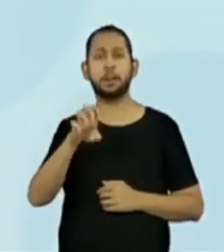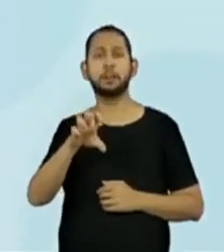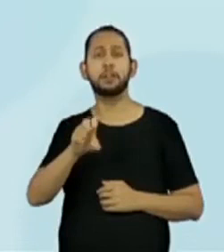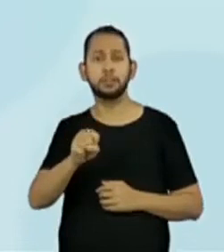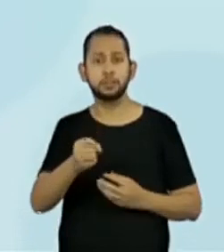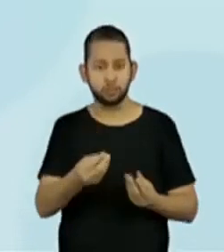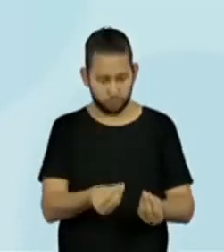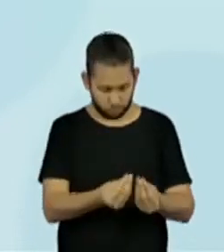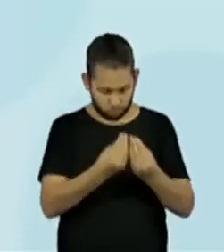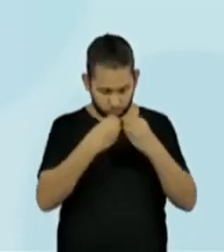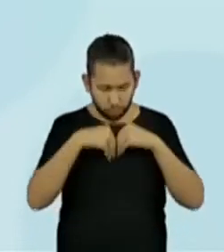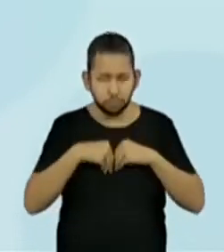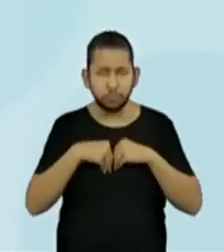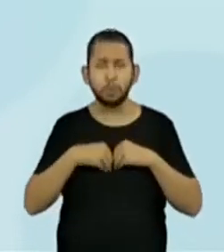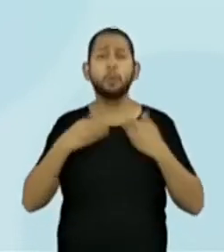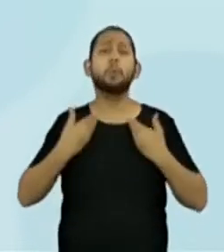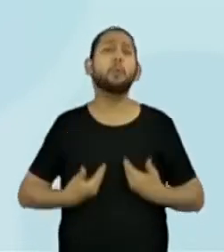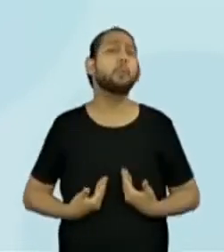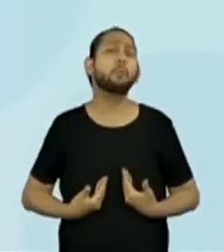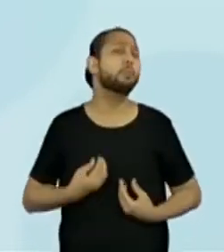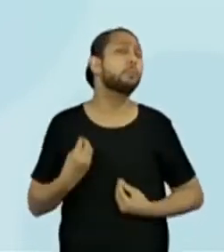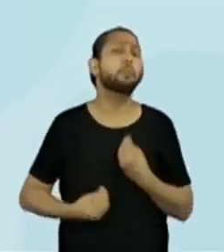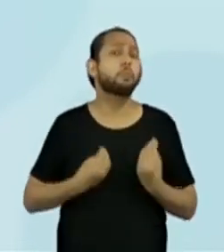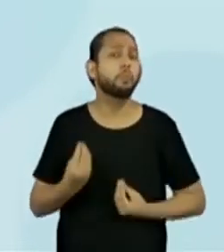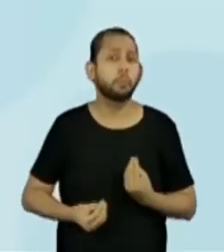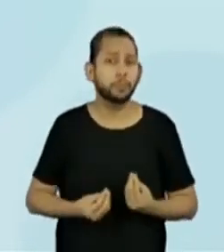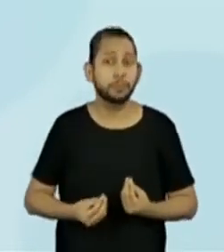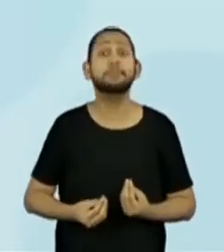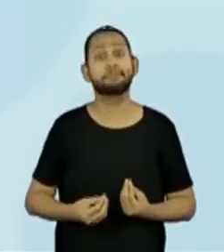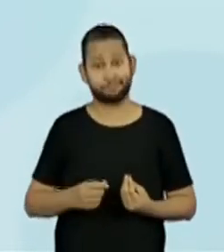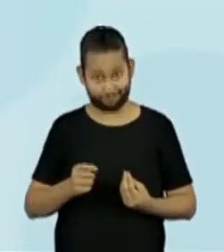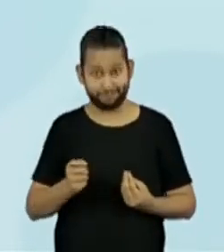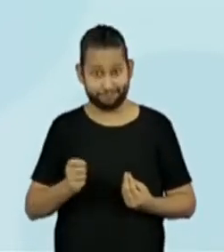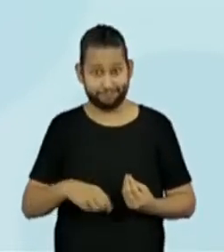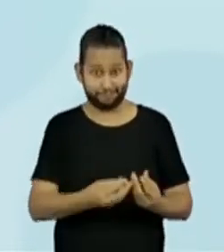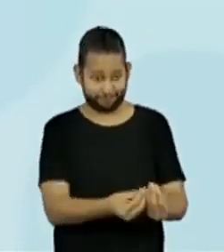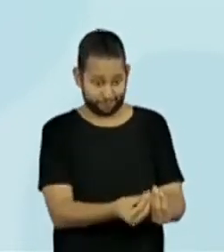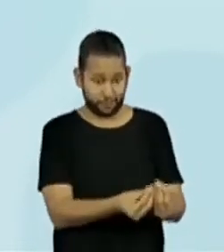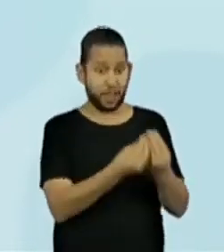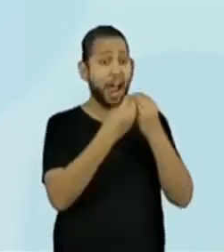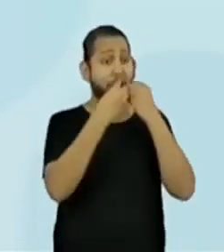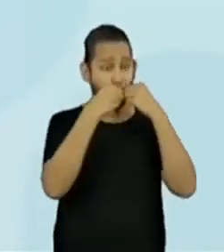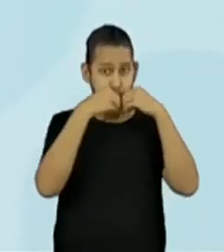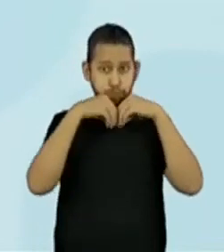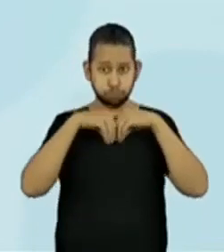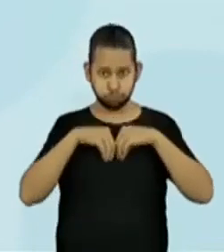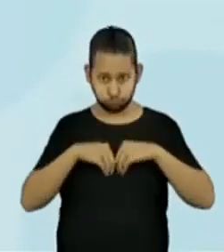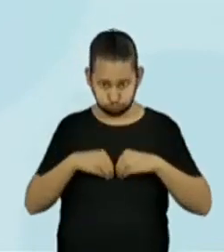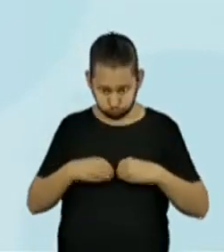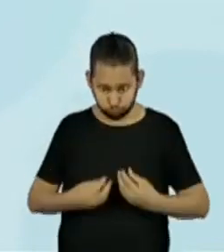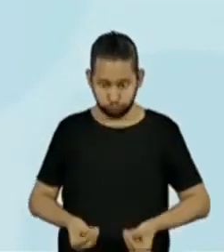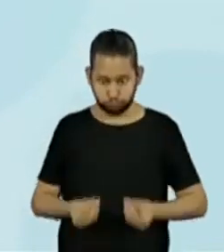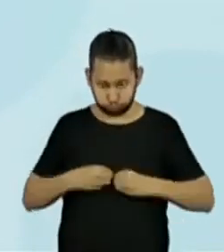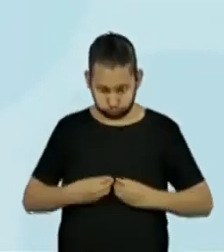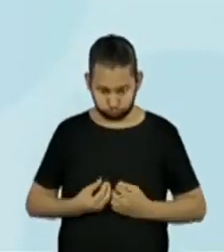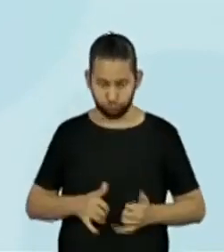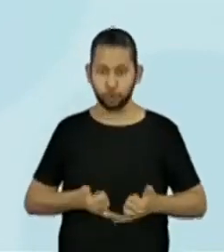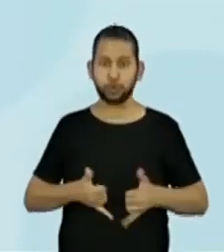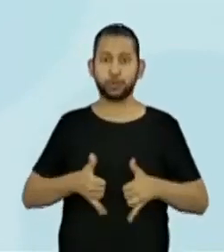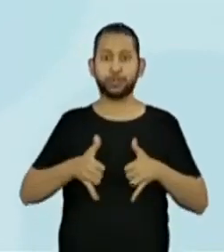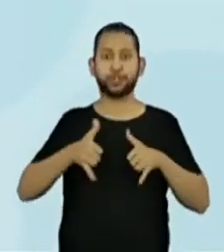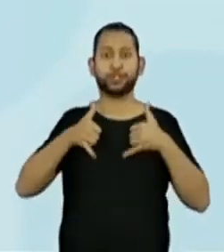nutrientes fornecem para o nosso corpo? Eles fornecem energia,